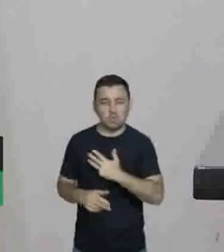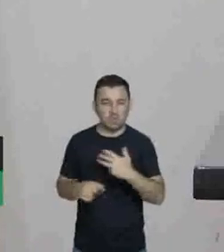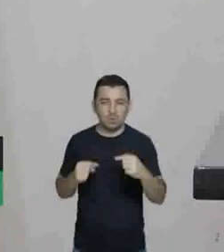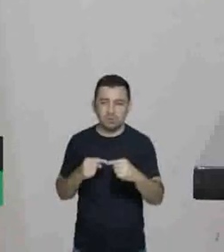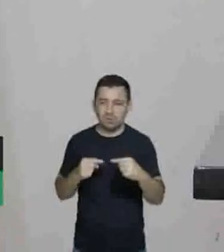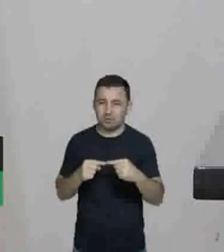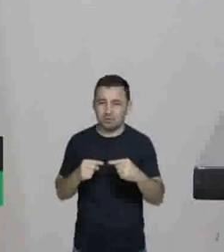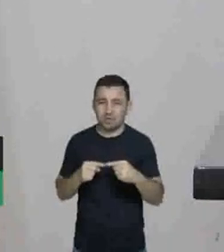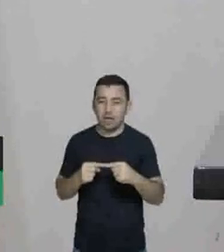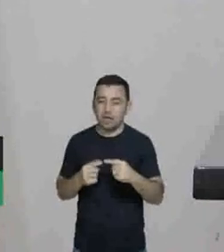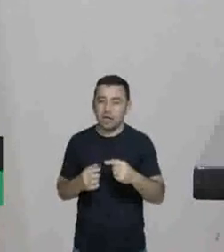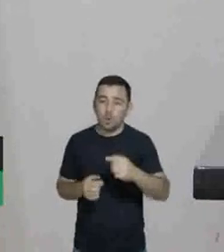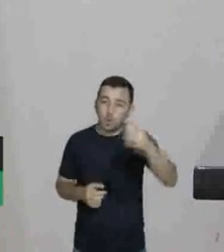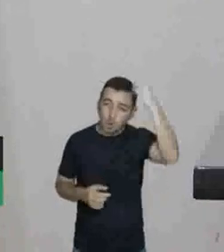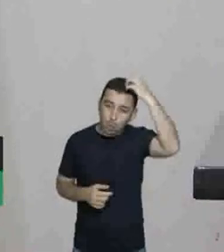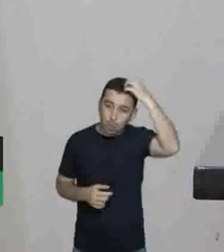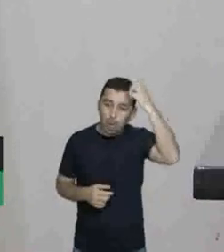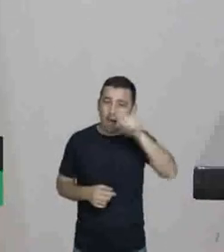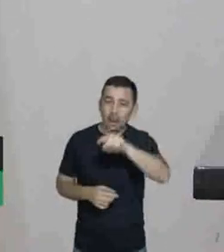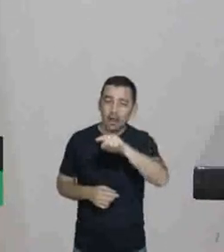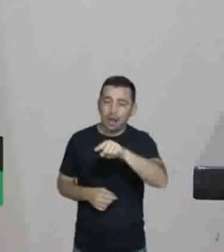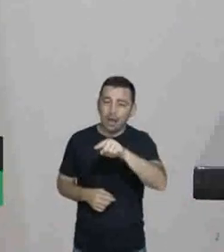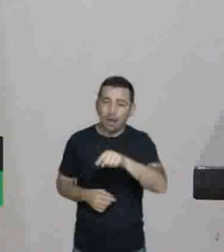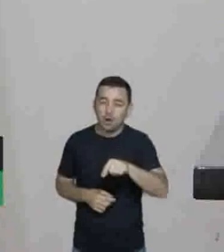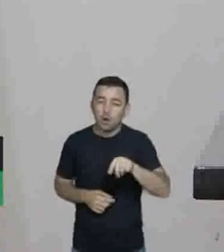a Ucrânia pela invasão